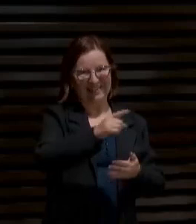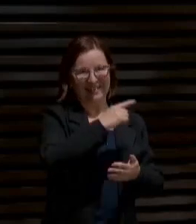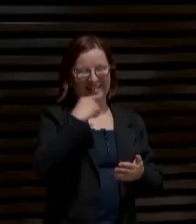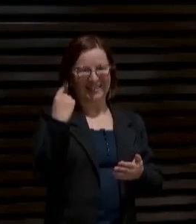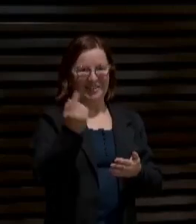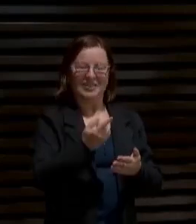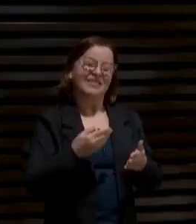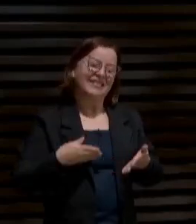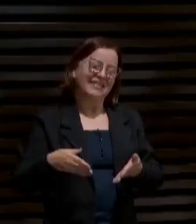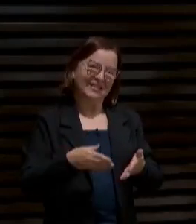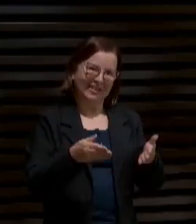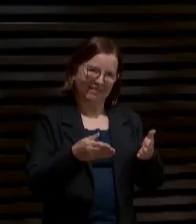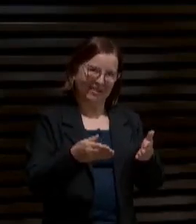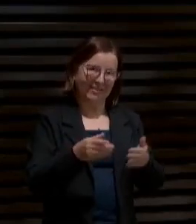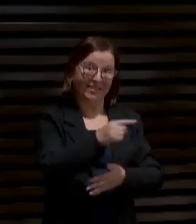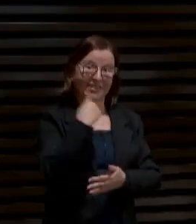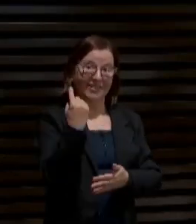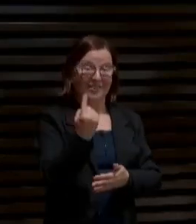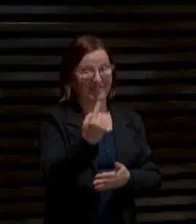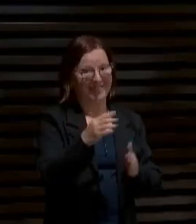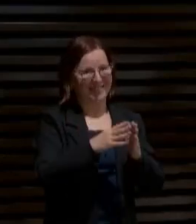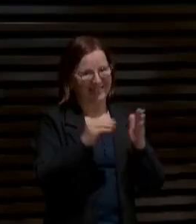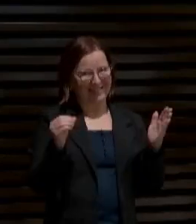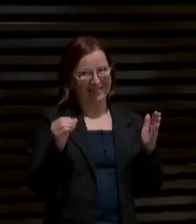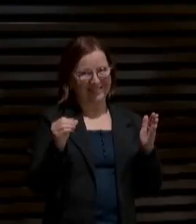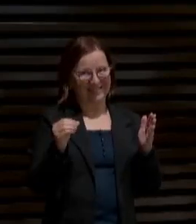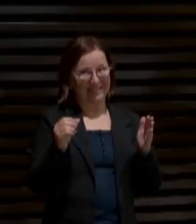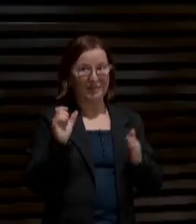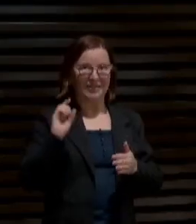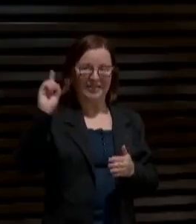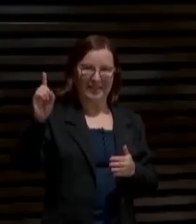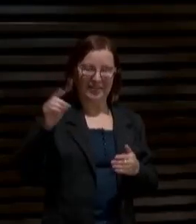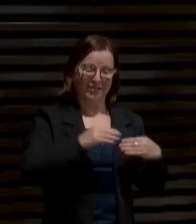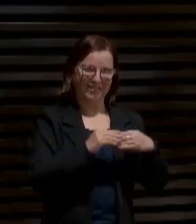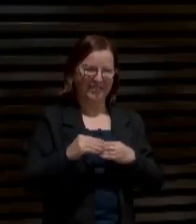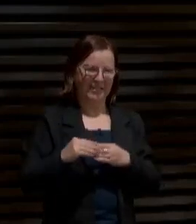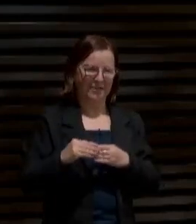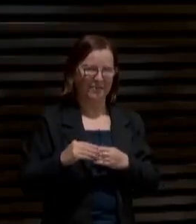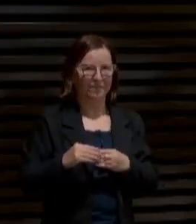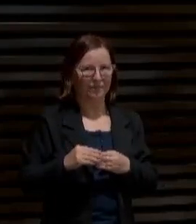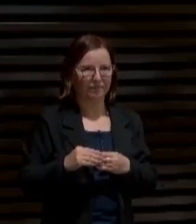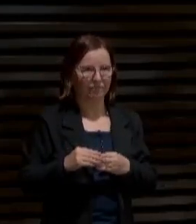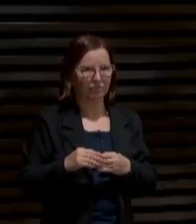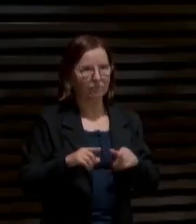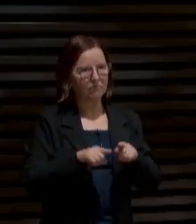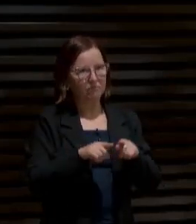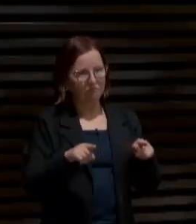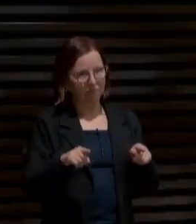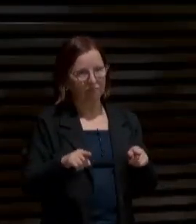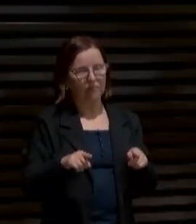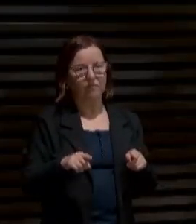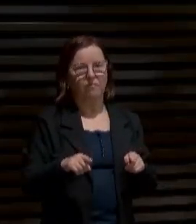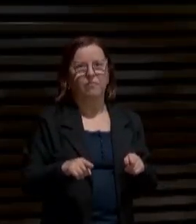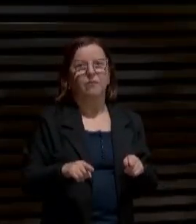palavra é o nosso modelo a palavra é o nosso guia mas ouvir o pastor é bom